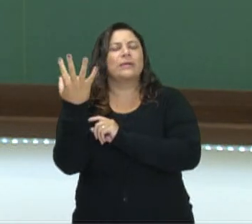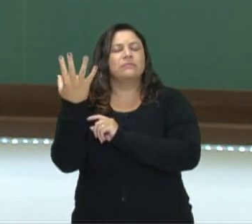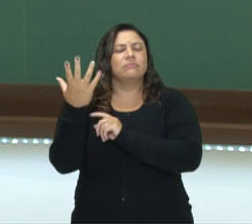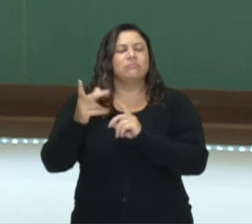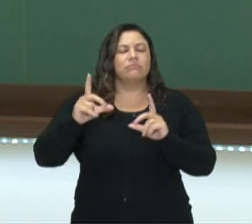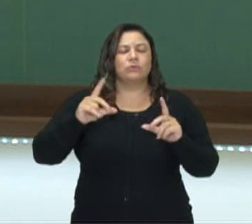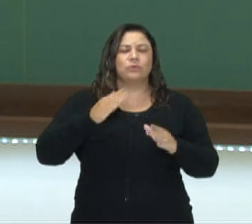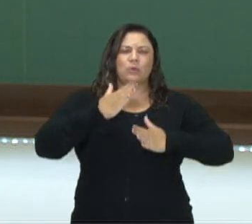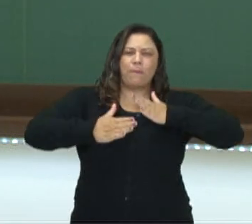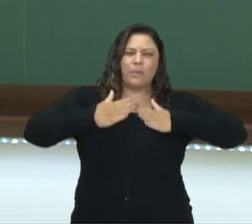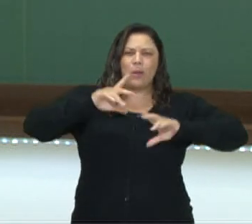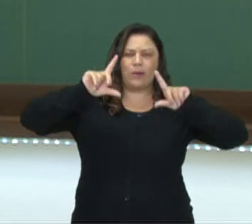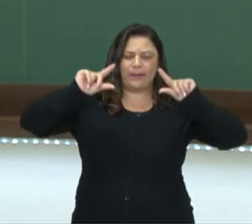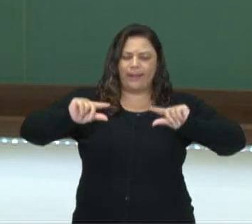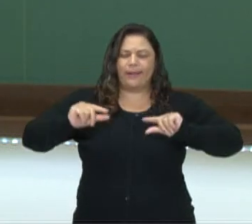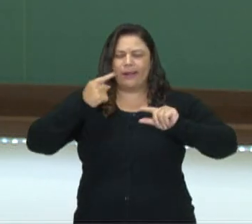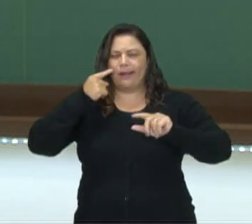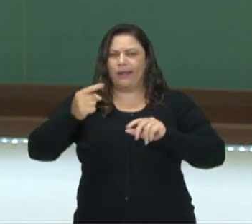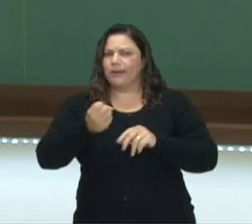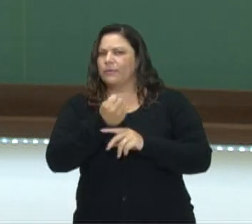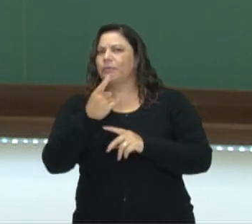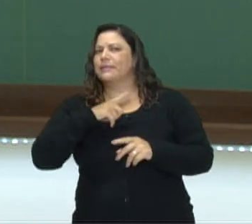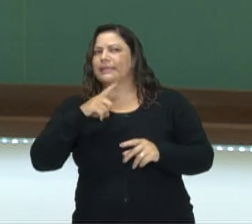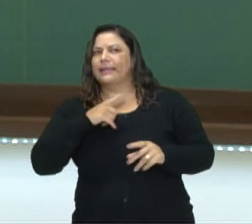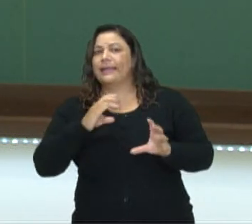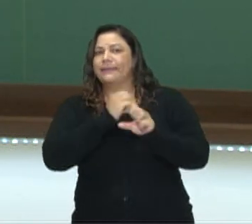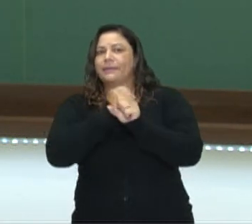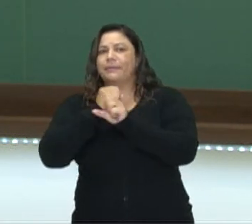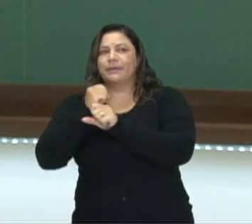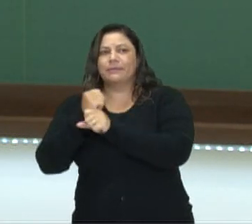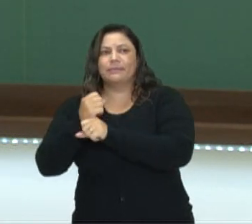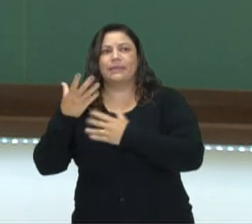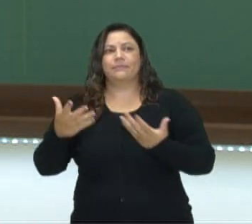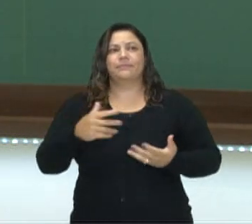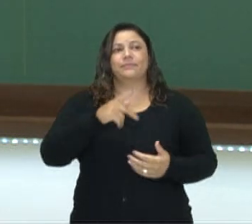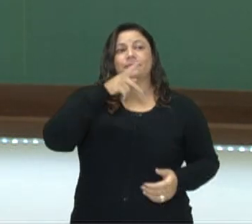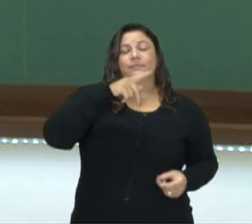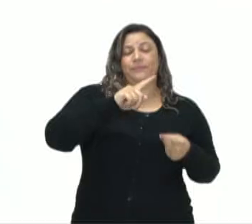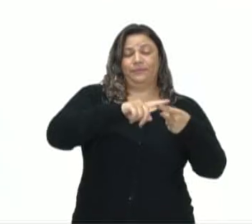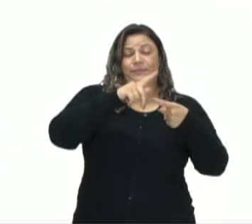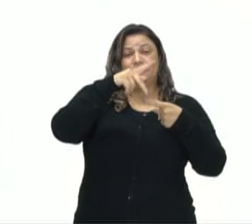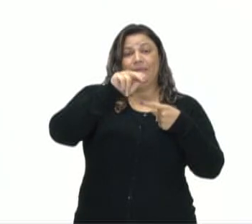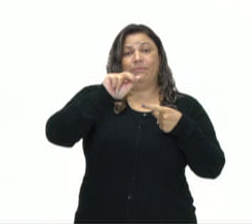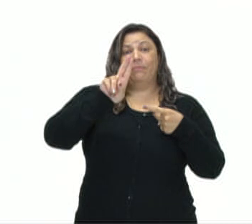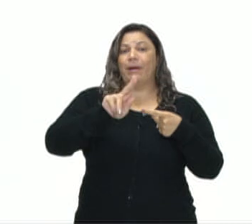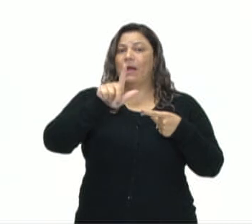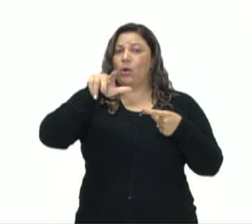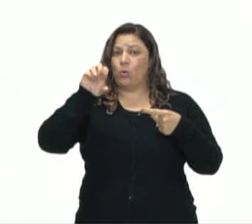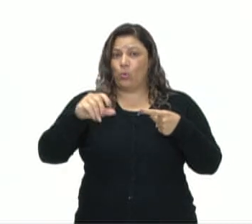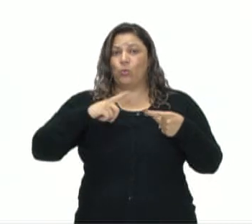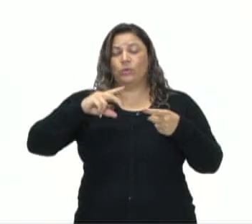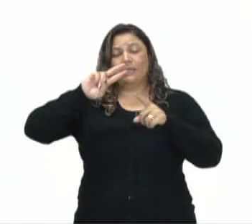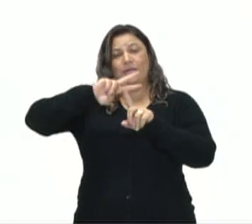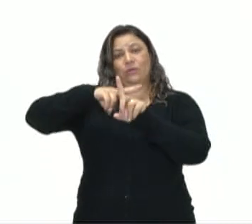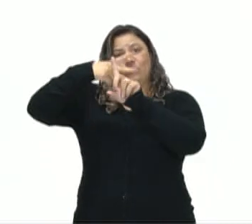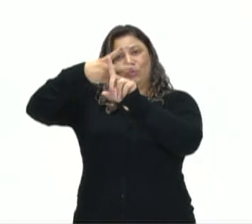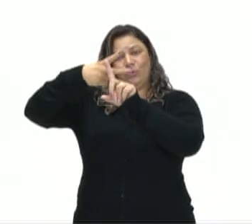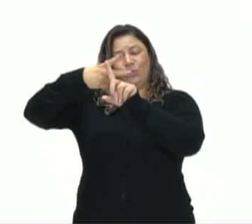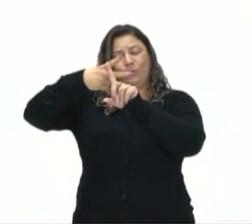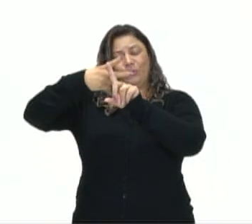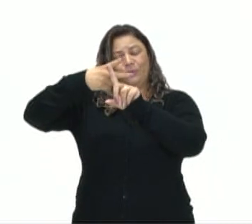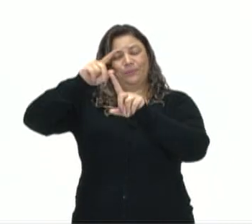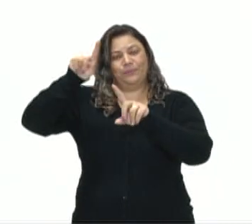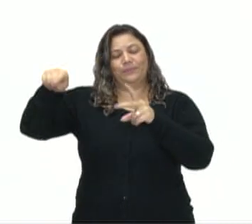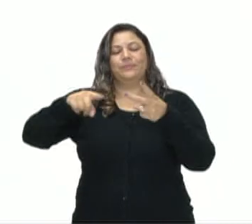Pedro, baseando em que informação? Que Paulo tem o dobro de José, que Pedro tem